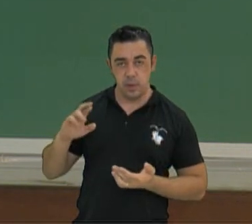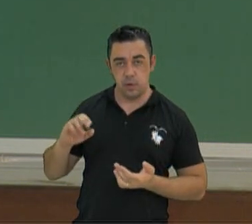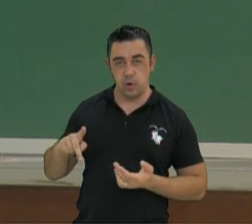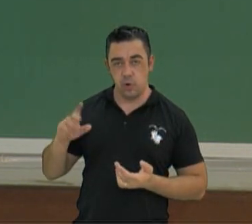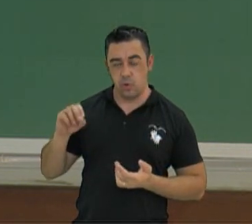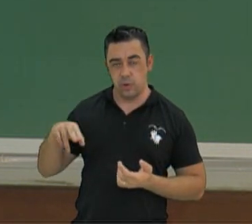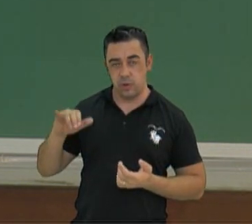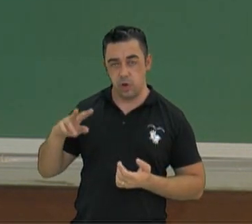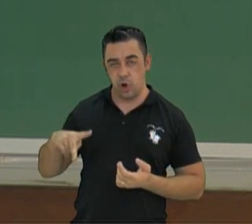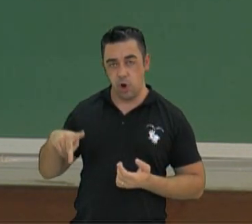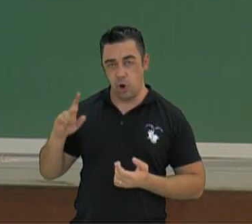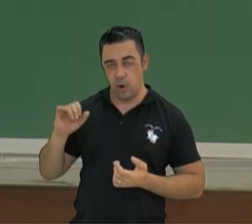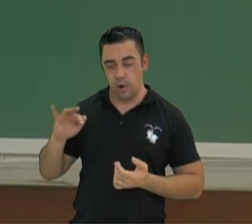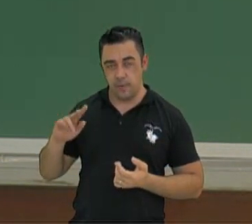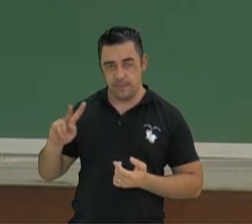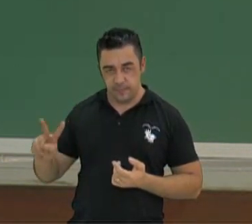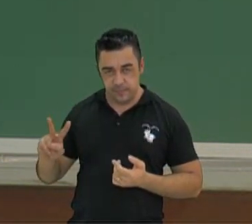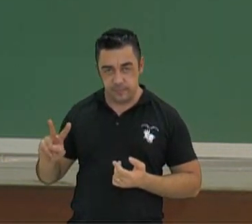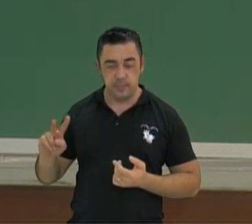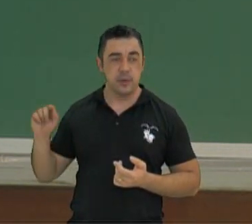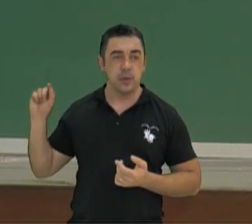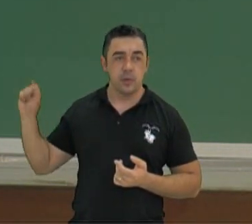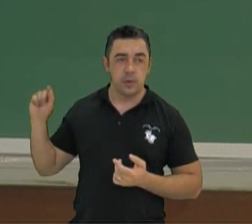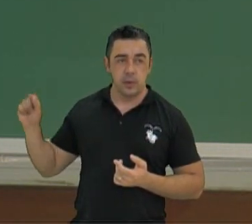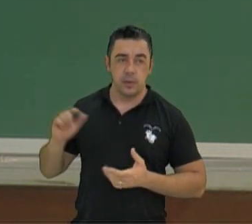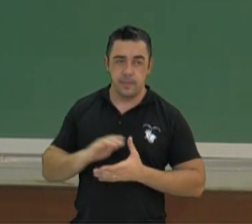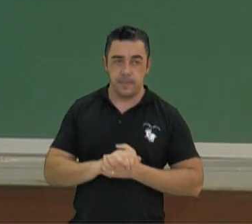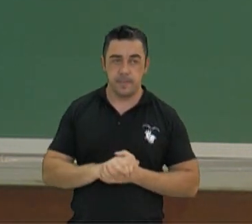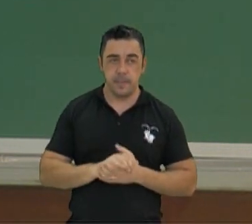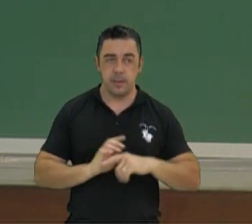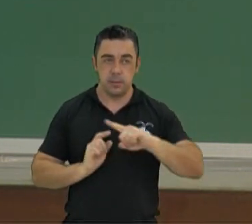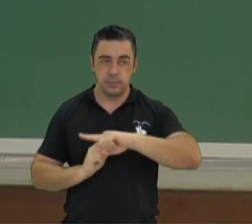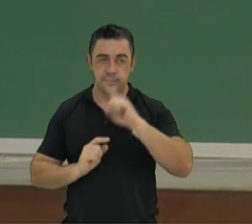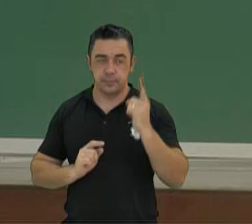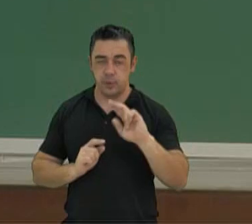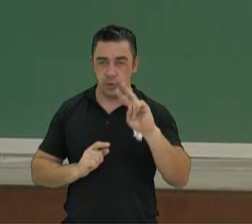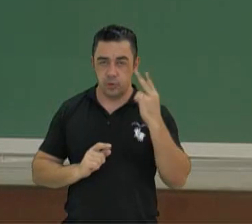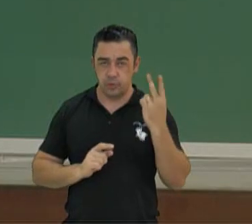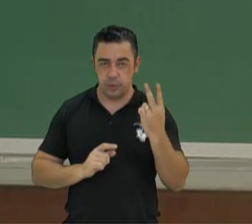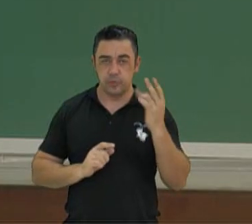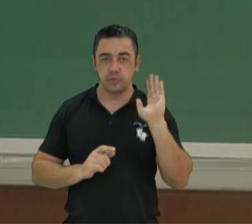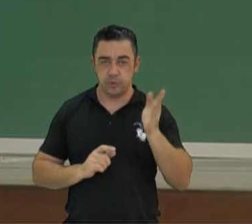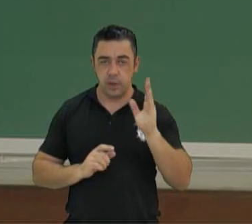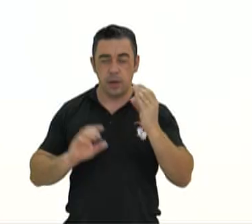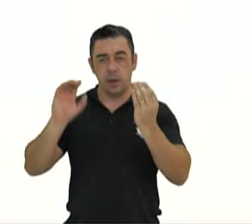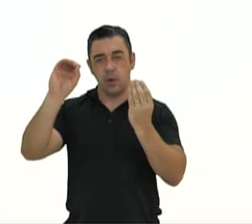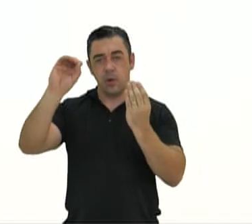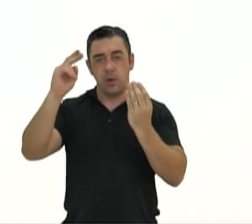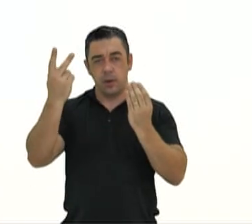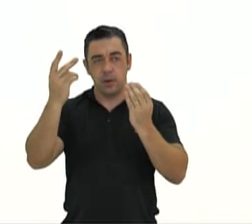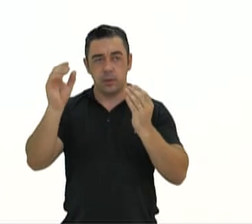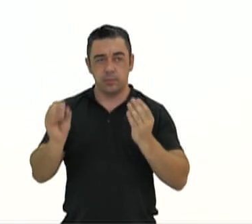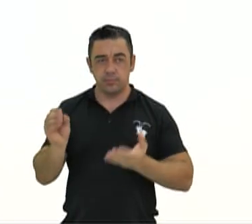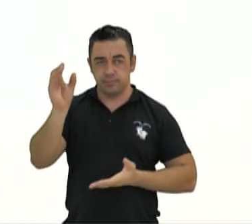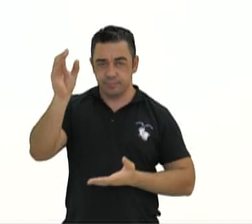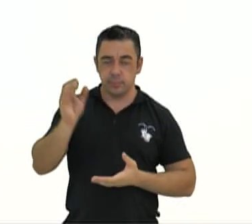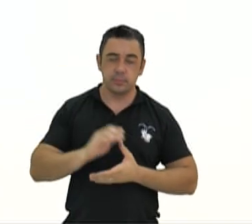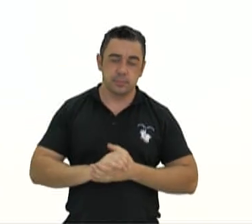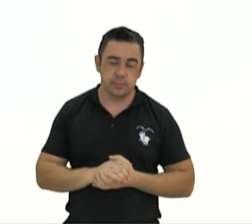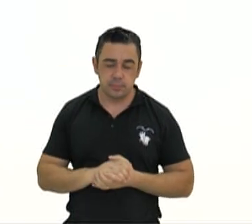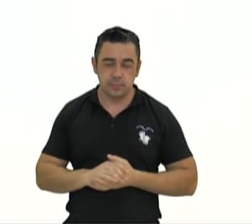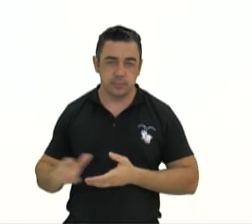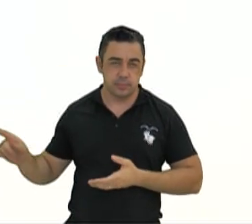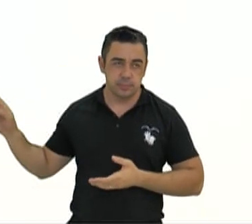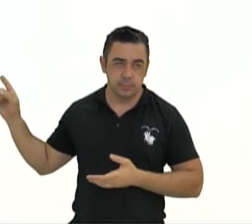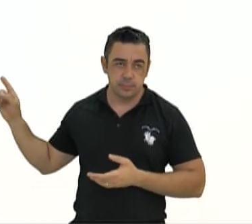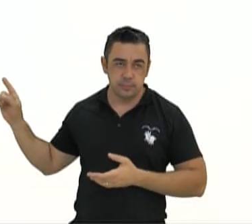certo? Então, formando esta molécula, o hidrogênio se liga ao carbono que já tem hidrogênio e a hidroxila se liga ao carbono